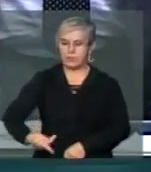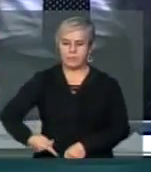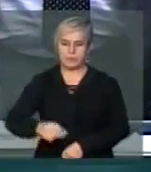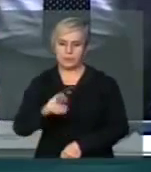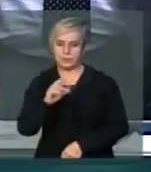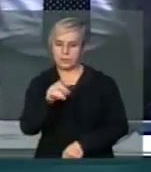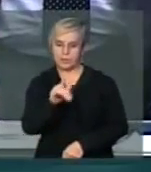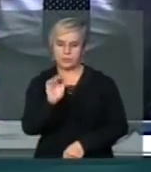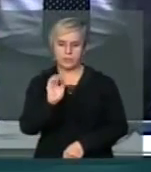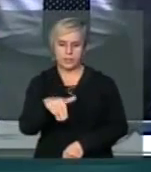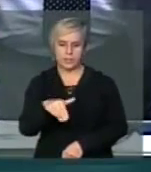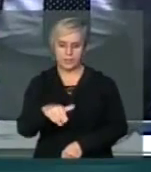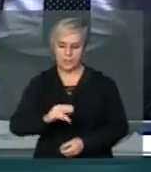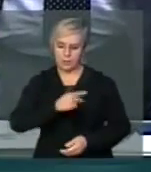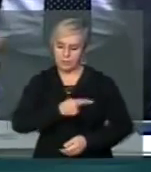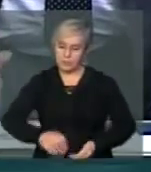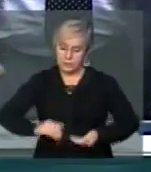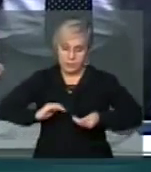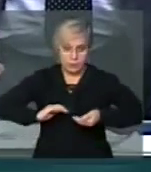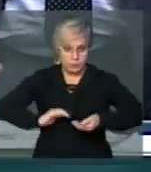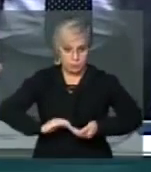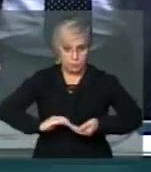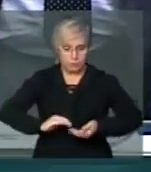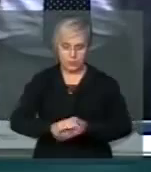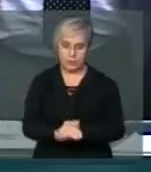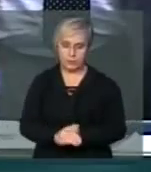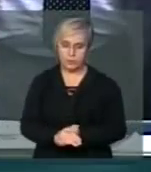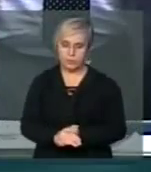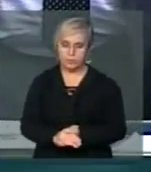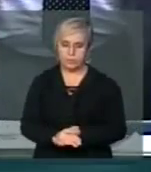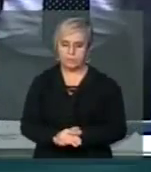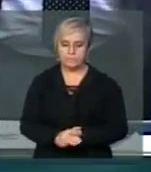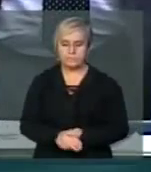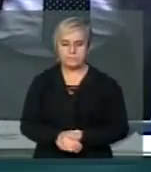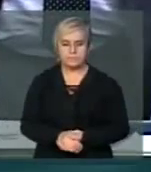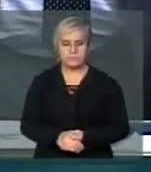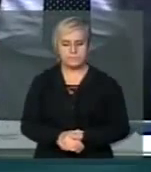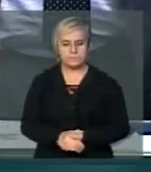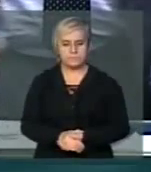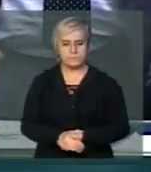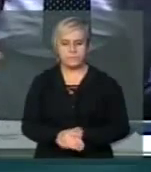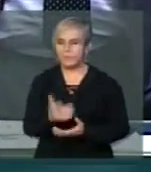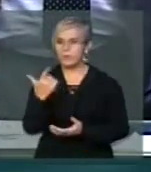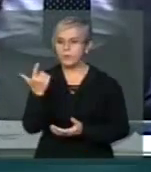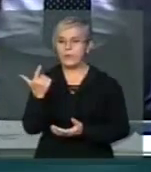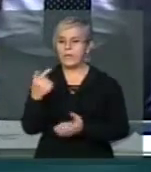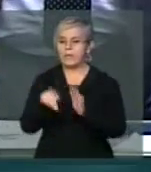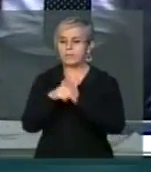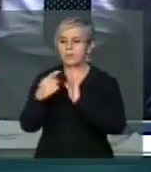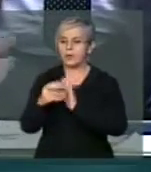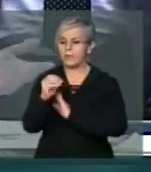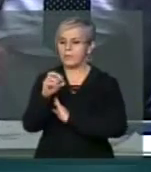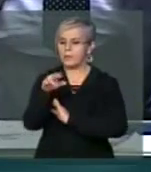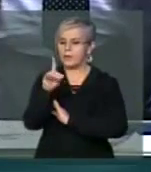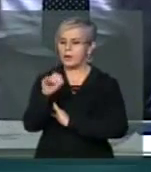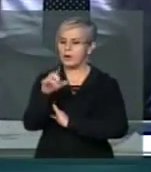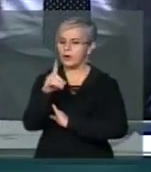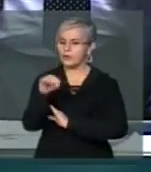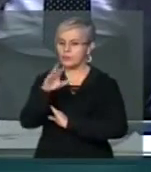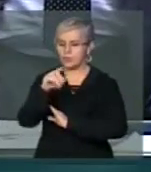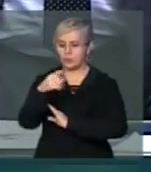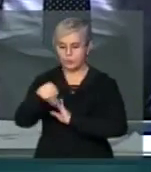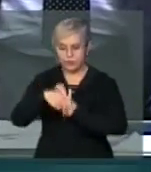Congresso Nacional. Não caberia nem sequer, porque não é atinente à ordem do dia, segundo o